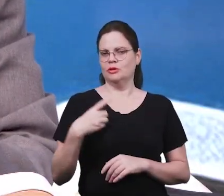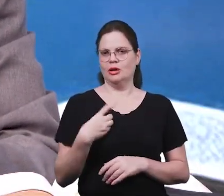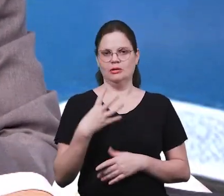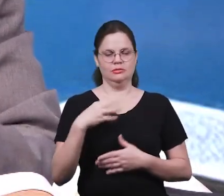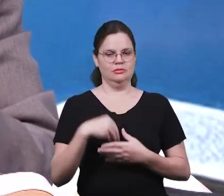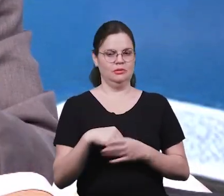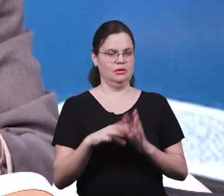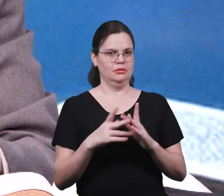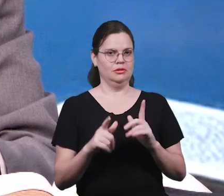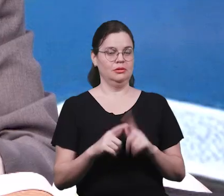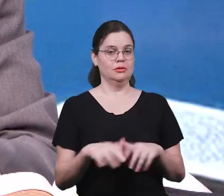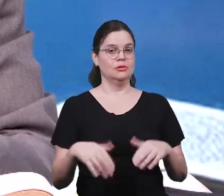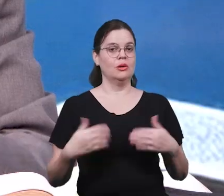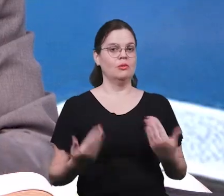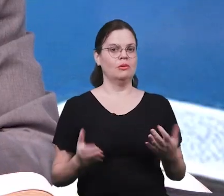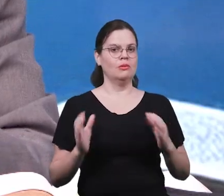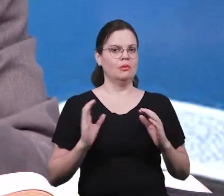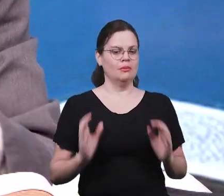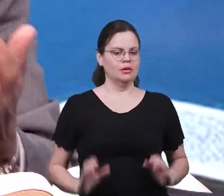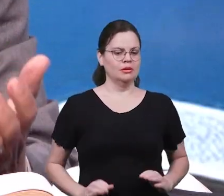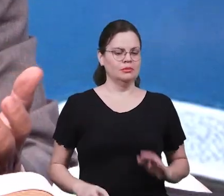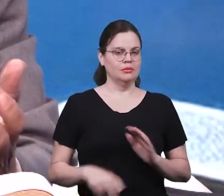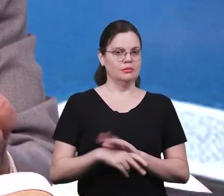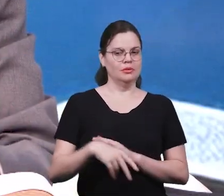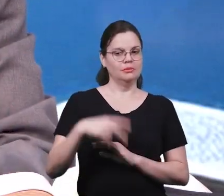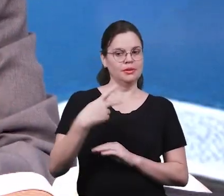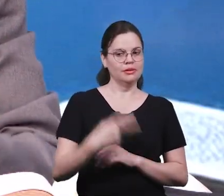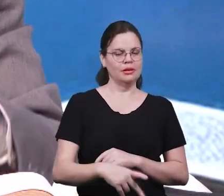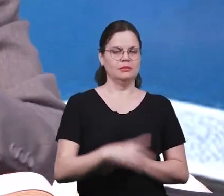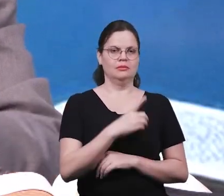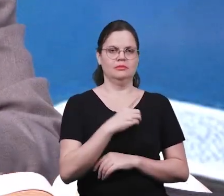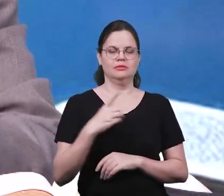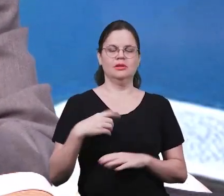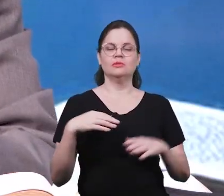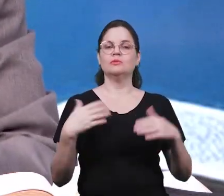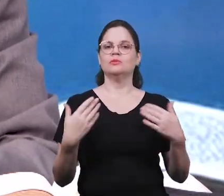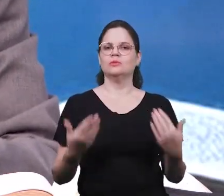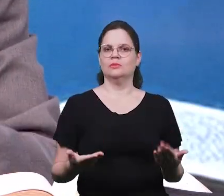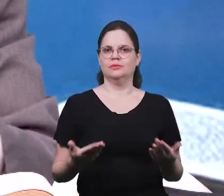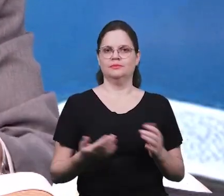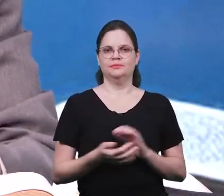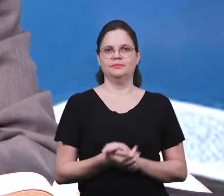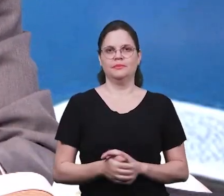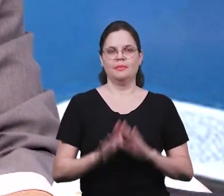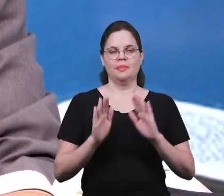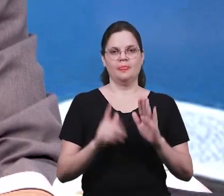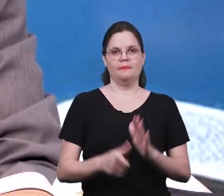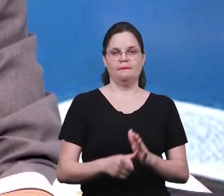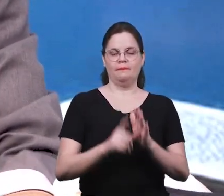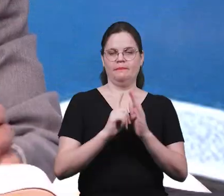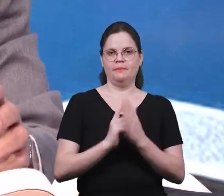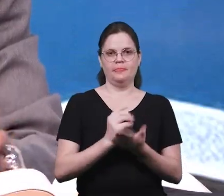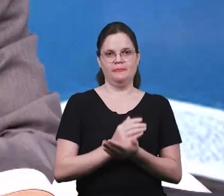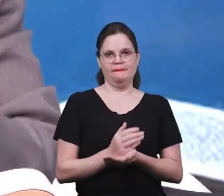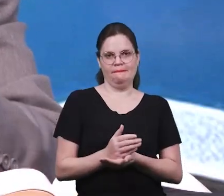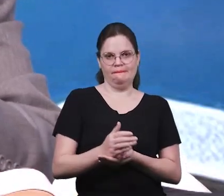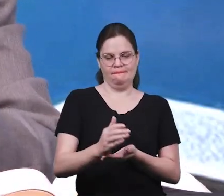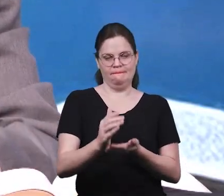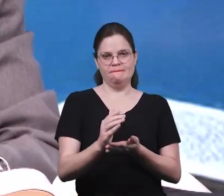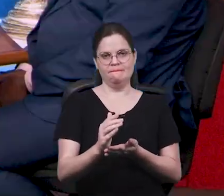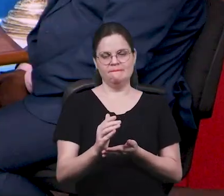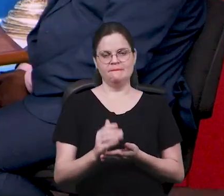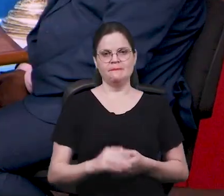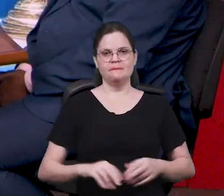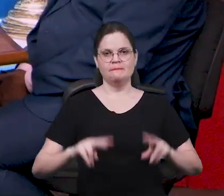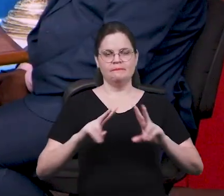igreja? Qual é o comportamento dele, qual é a ética do diácono. Mas antes de entrar no assunto, eu quero agora, em tela